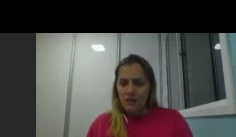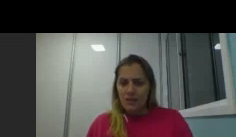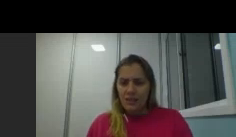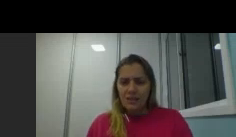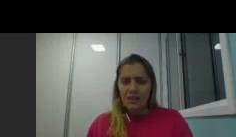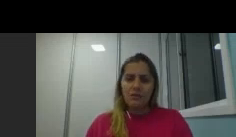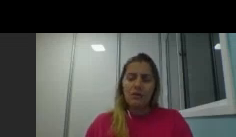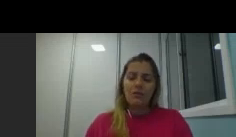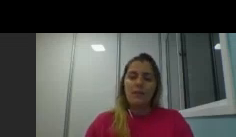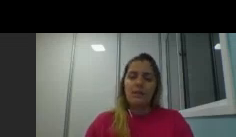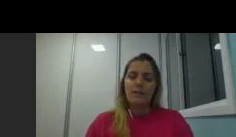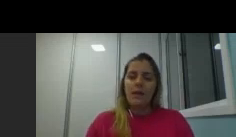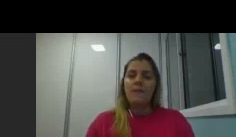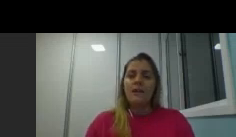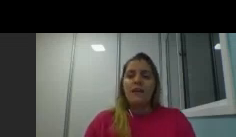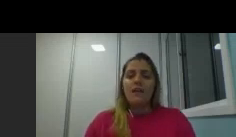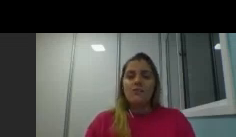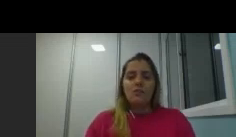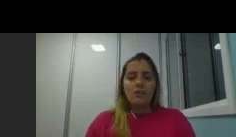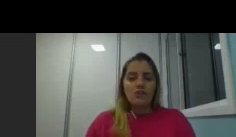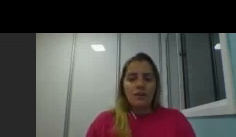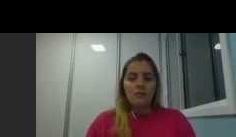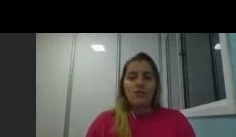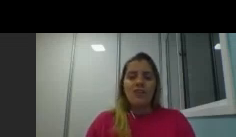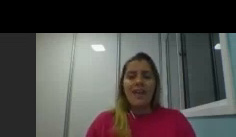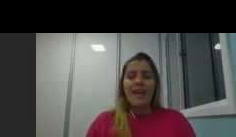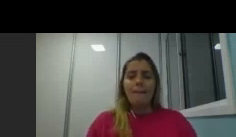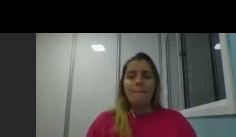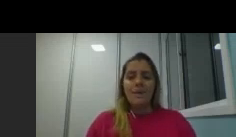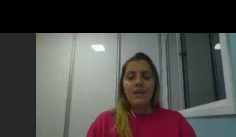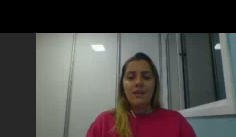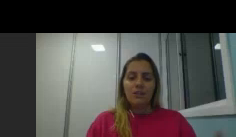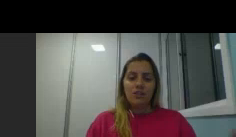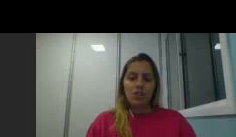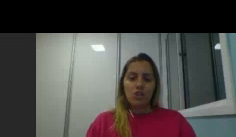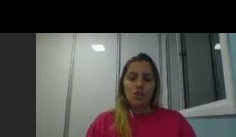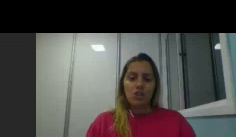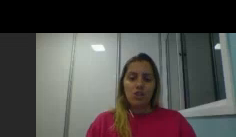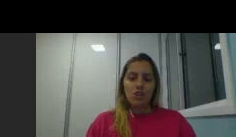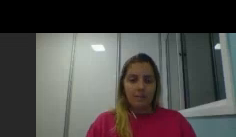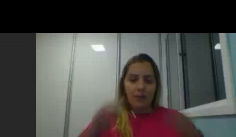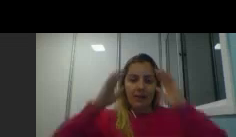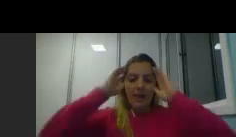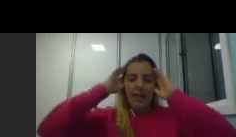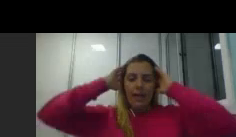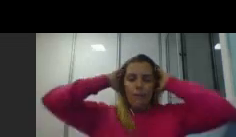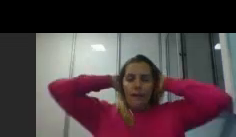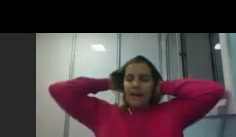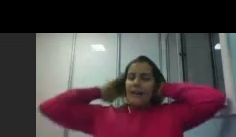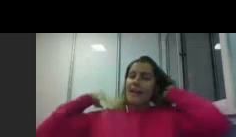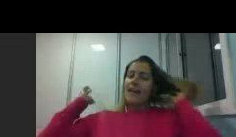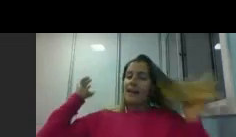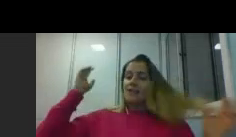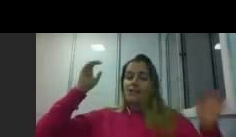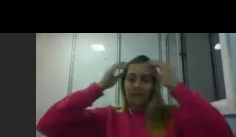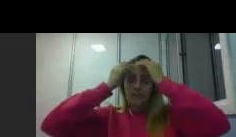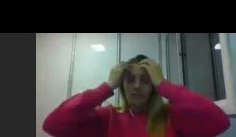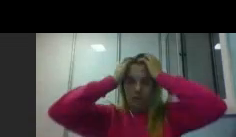de, a Rosiane entrou agora também, isso nós chamamos de epigenética, tá ok? É uma